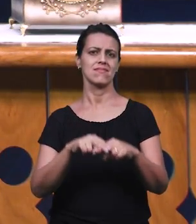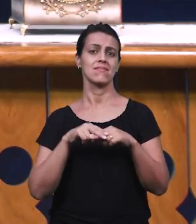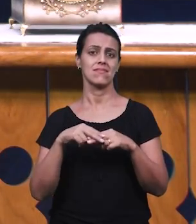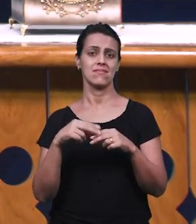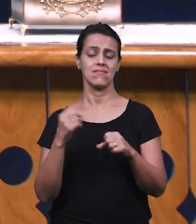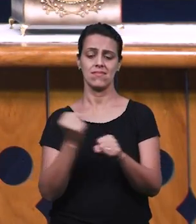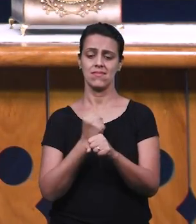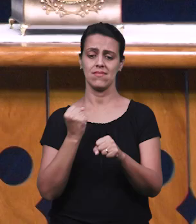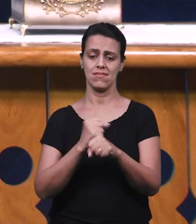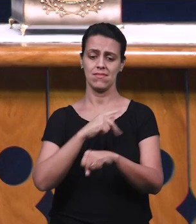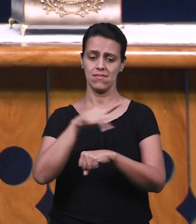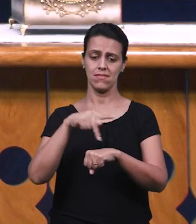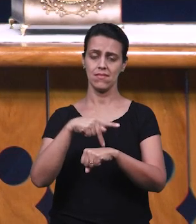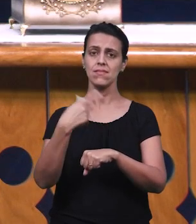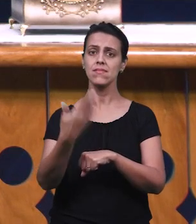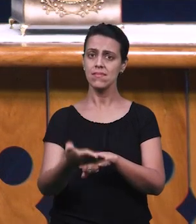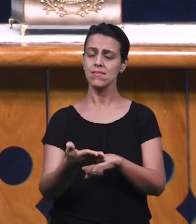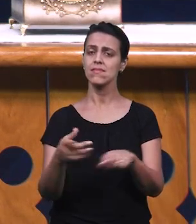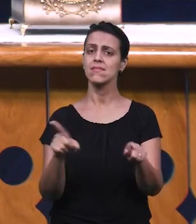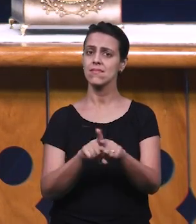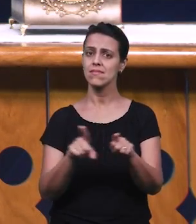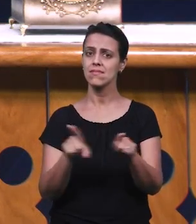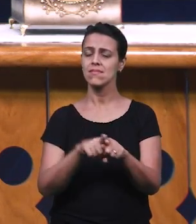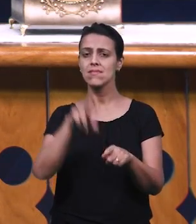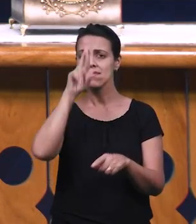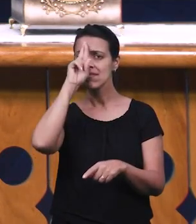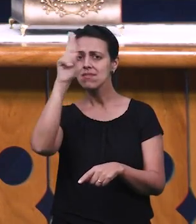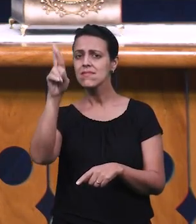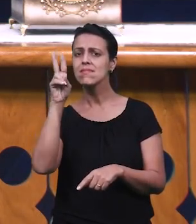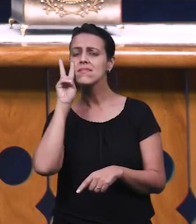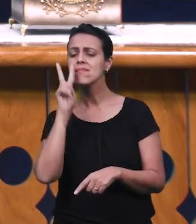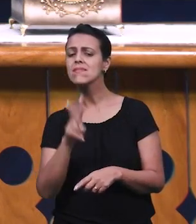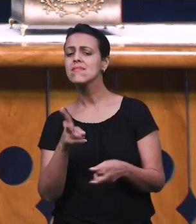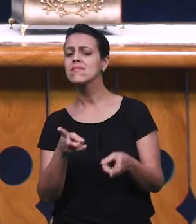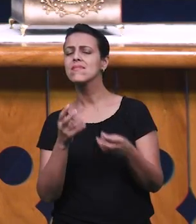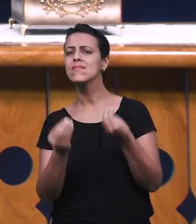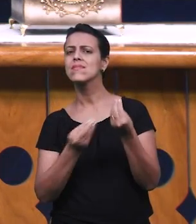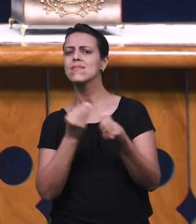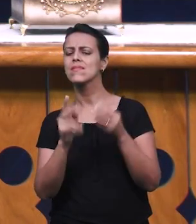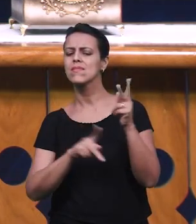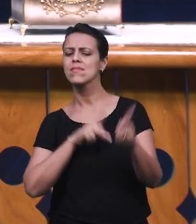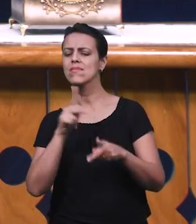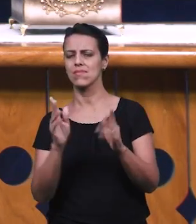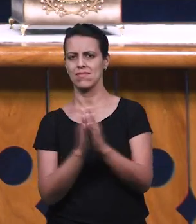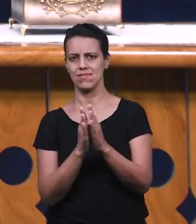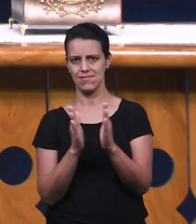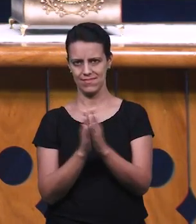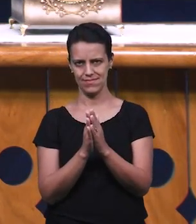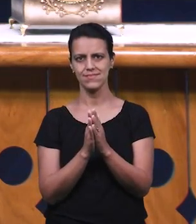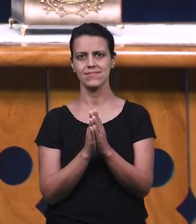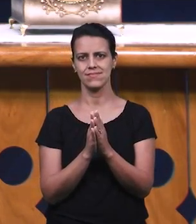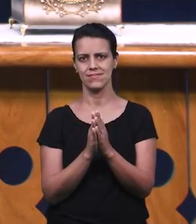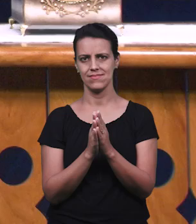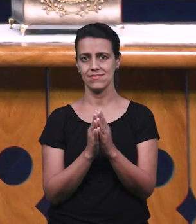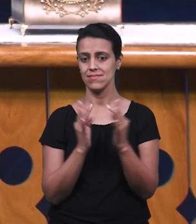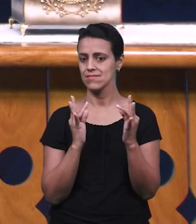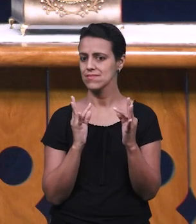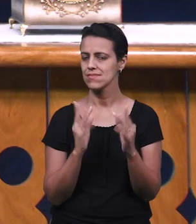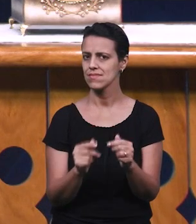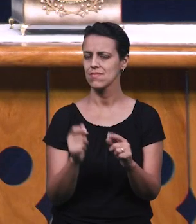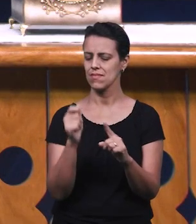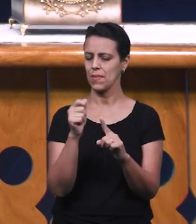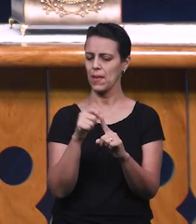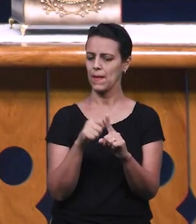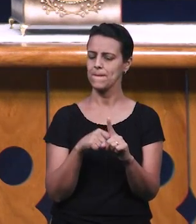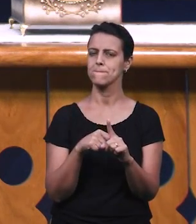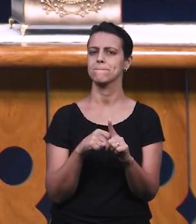no exterior e o Senhor ouvindo a oração do seu povo, né? As